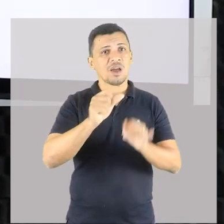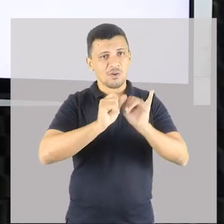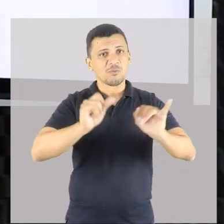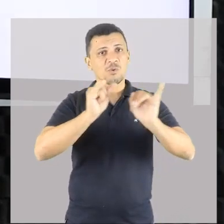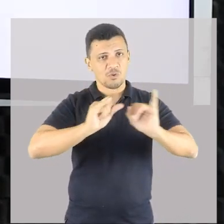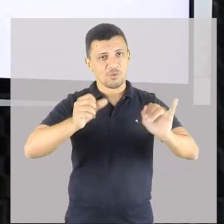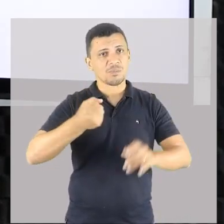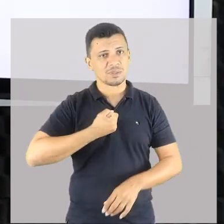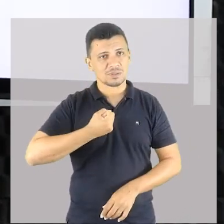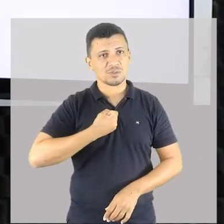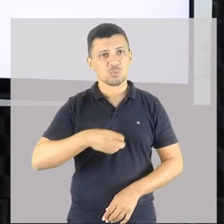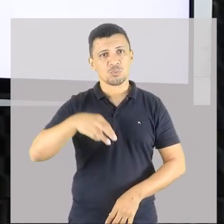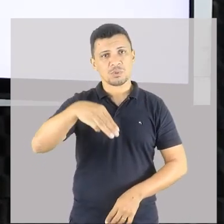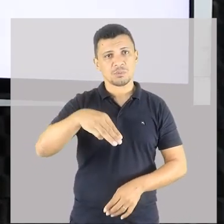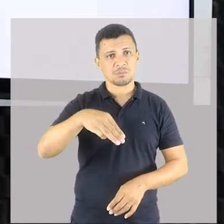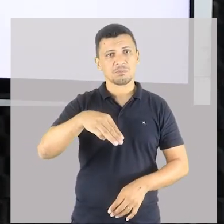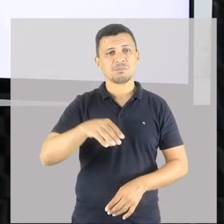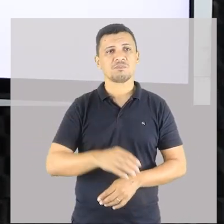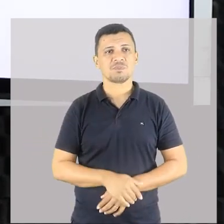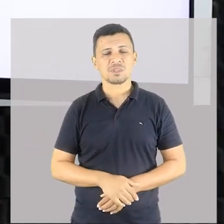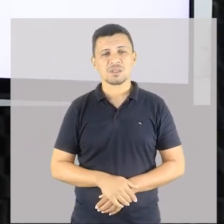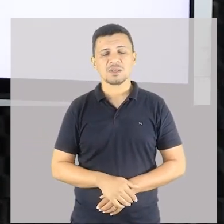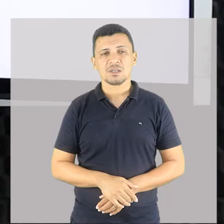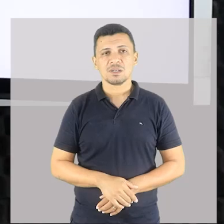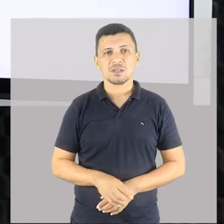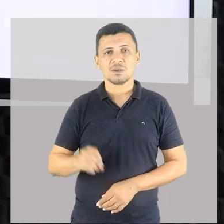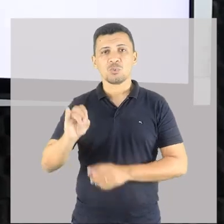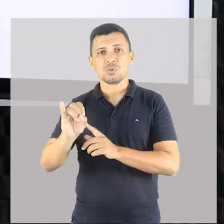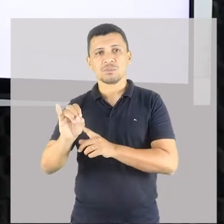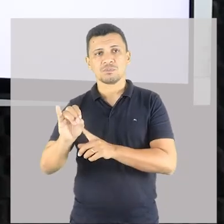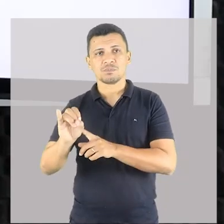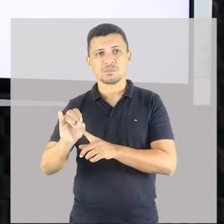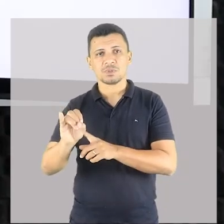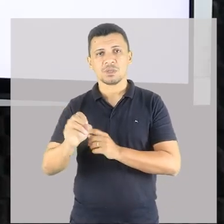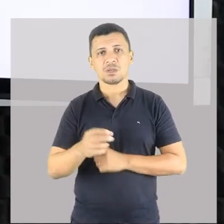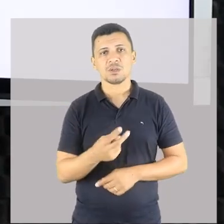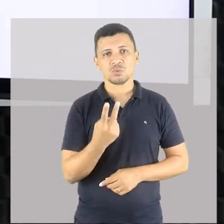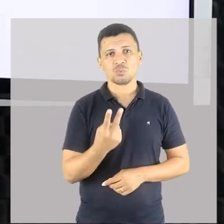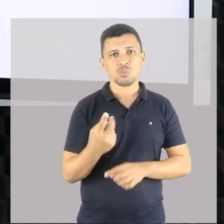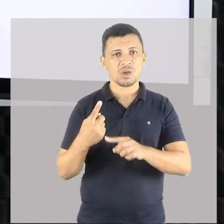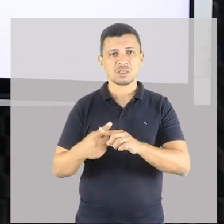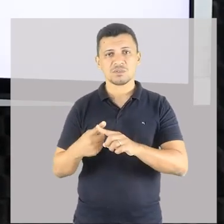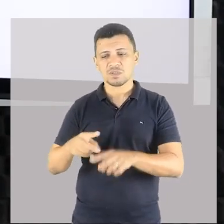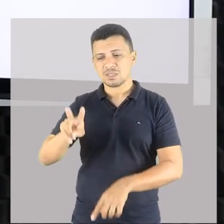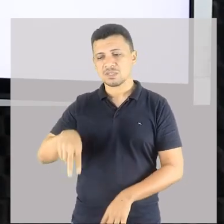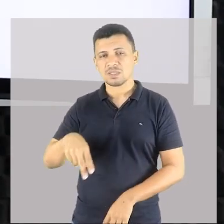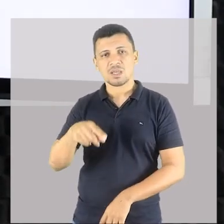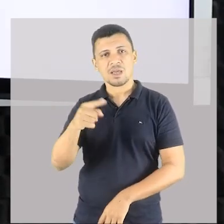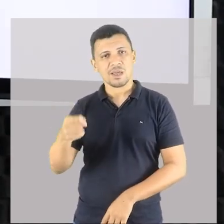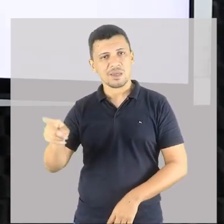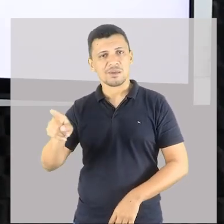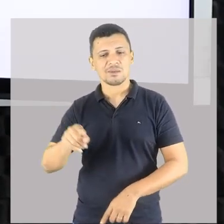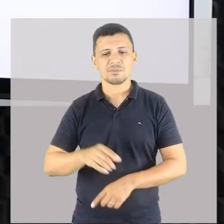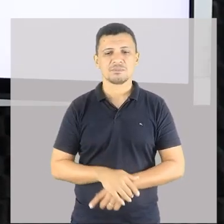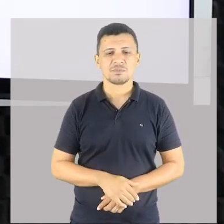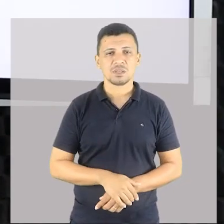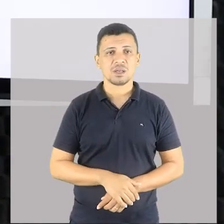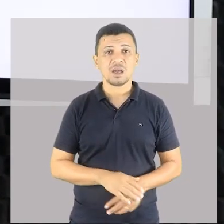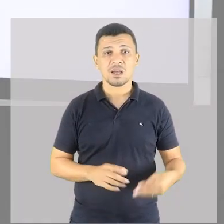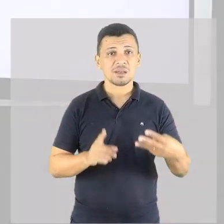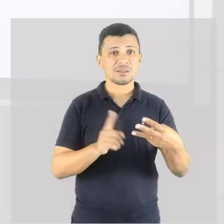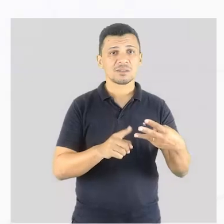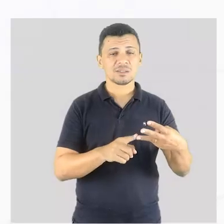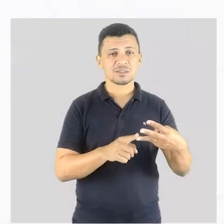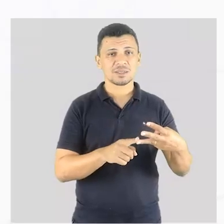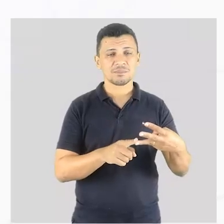vocês. I é a intensidade da corrente e R é o raio da espira. Tá? E a terceira e última